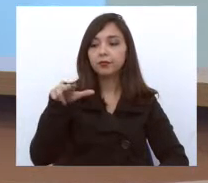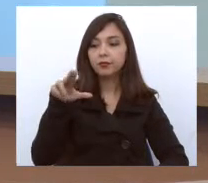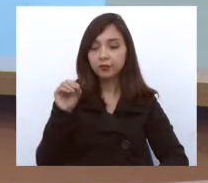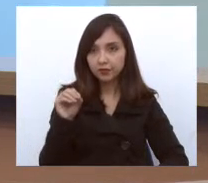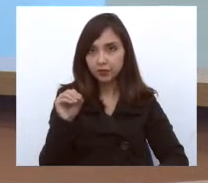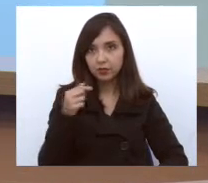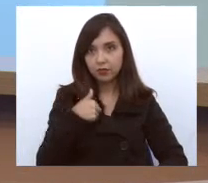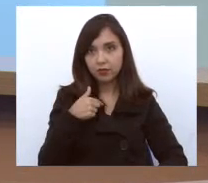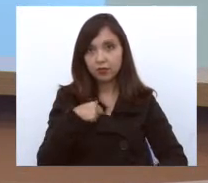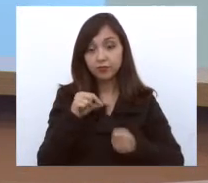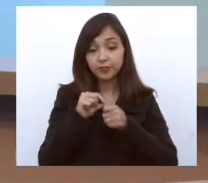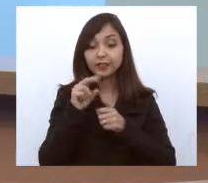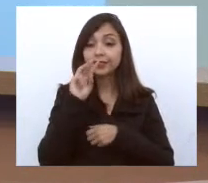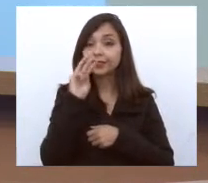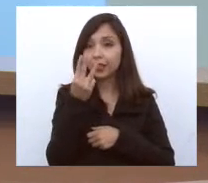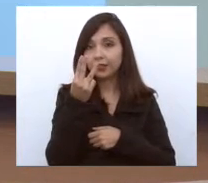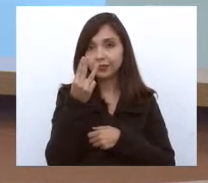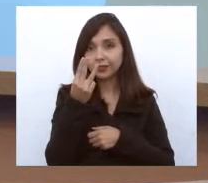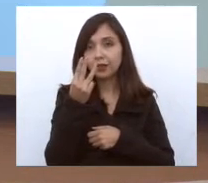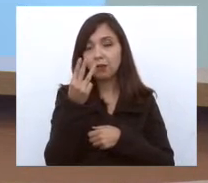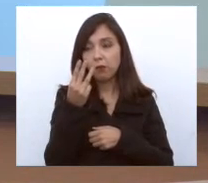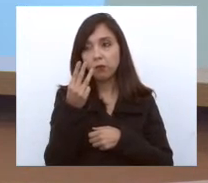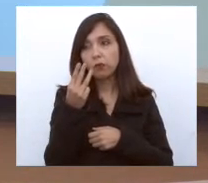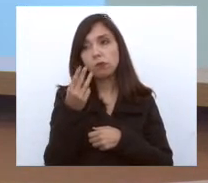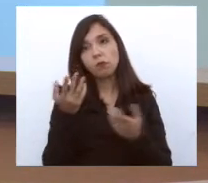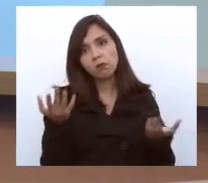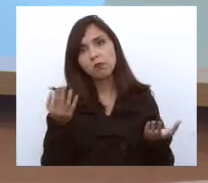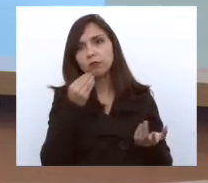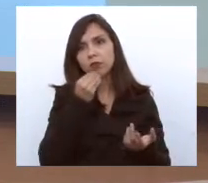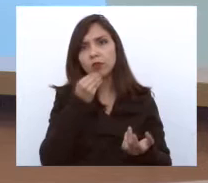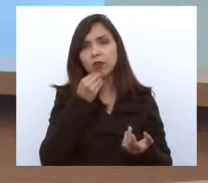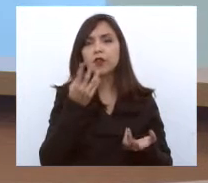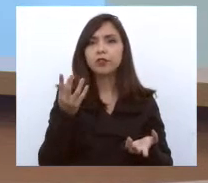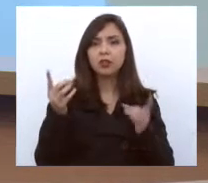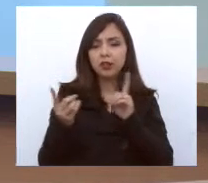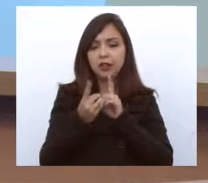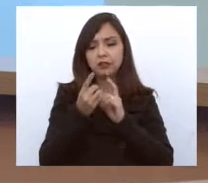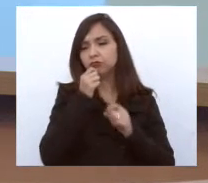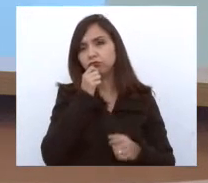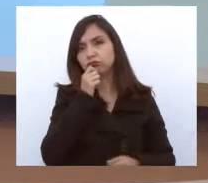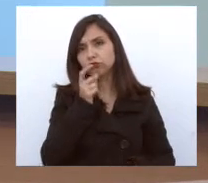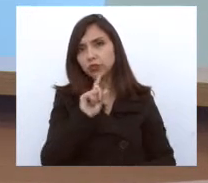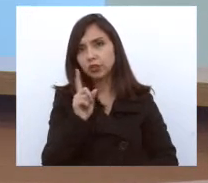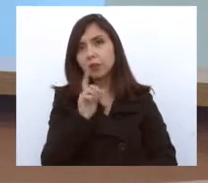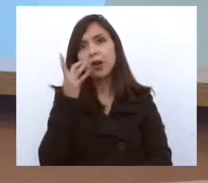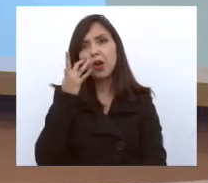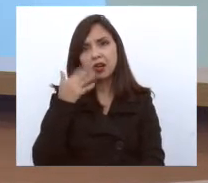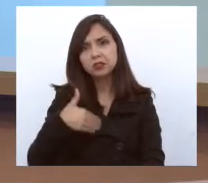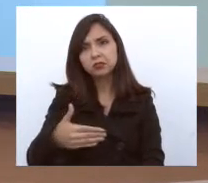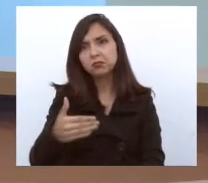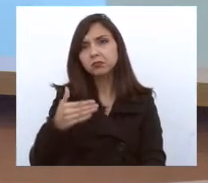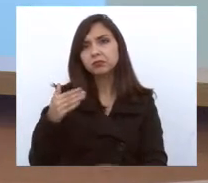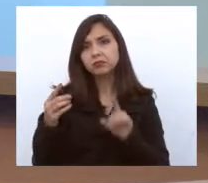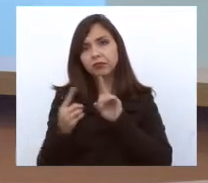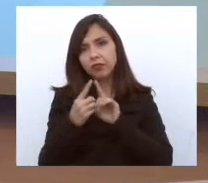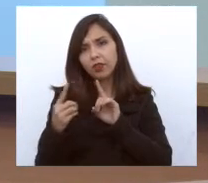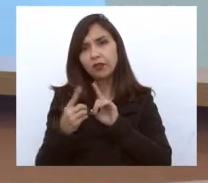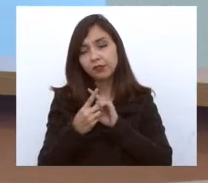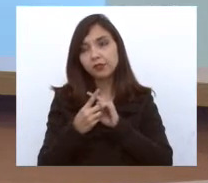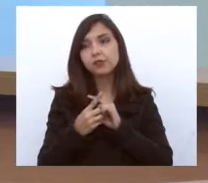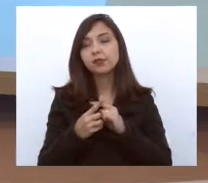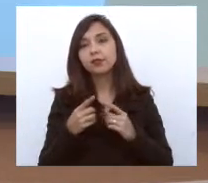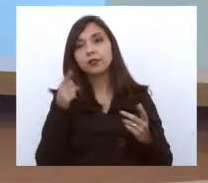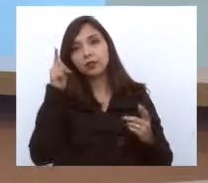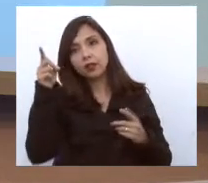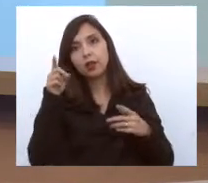fiz 3 indicações. É óbvio que o governo não atendeu ainda, mas eu acredito que vai atender. Não é? Que a reforma